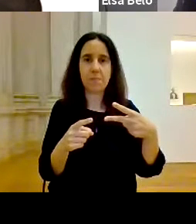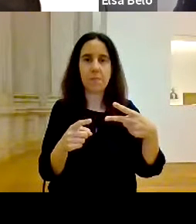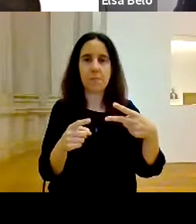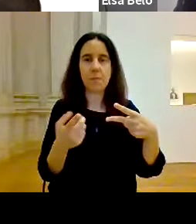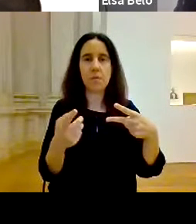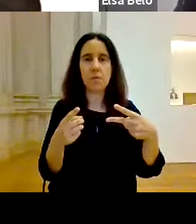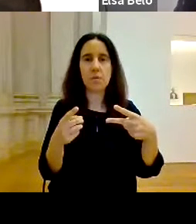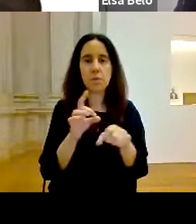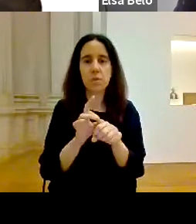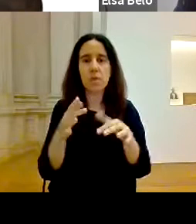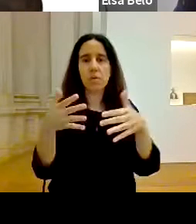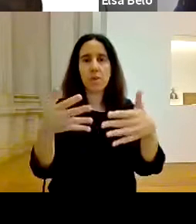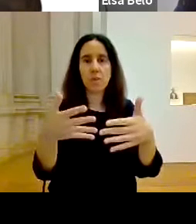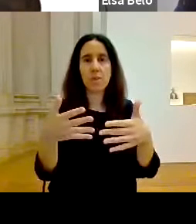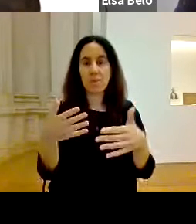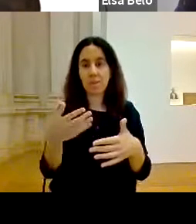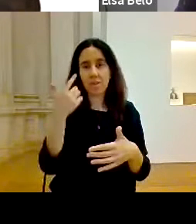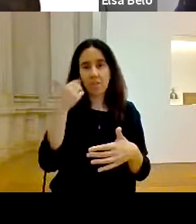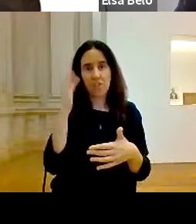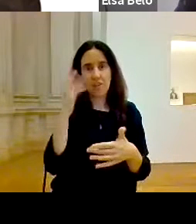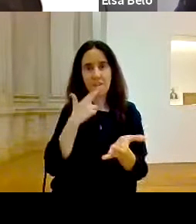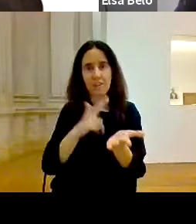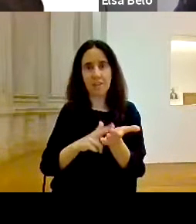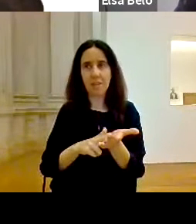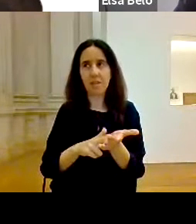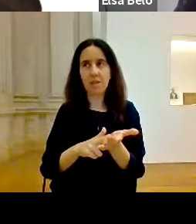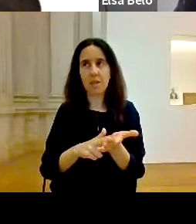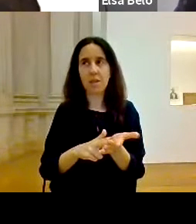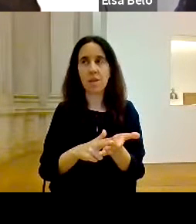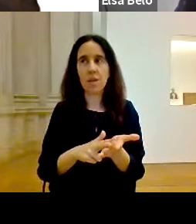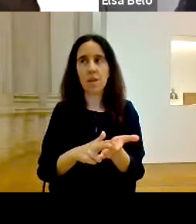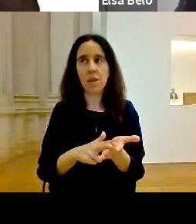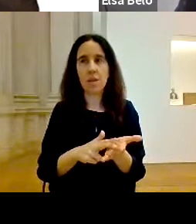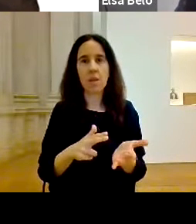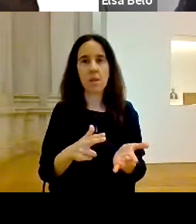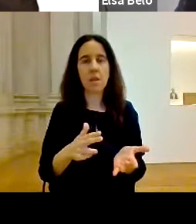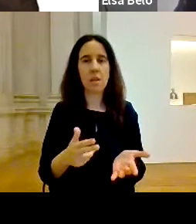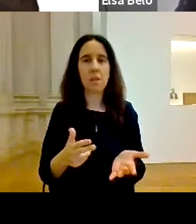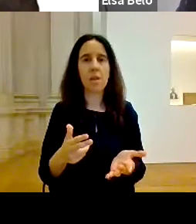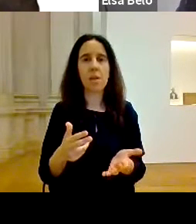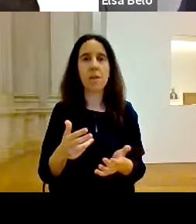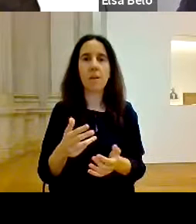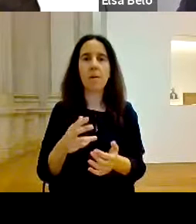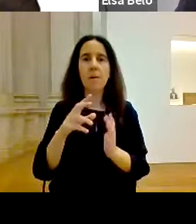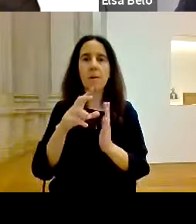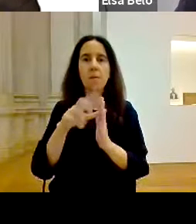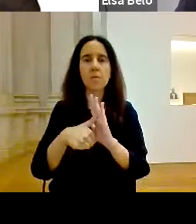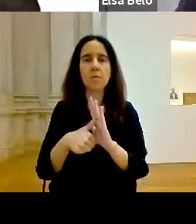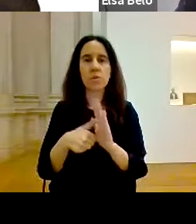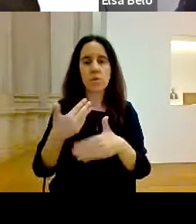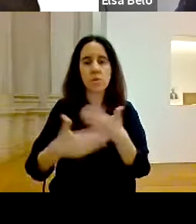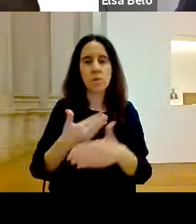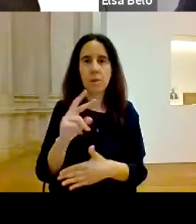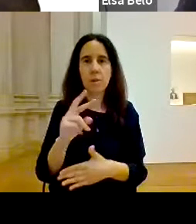desta pandemia em que estamos e desta realidade. Ou seja, 2 boas práticas de gestão de projetos que devemos manter. 2